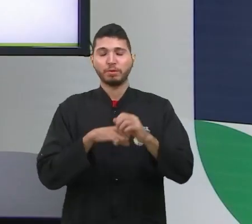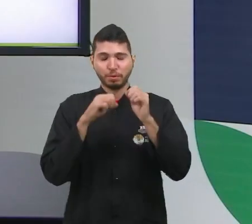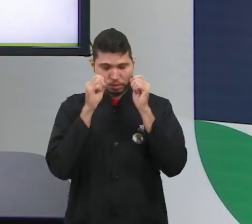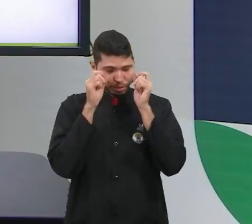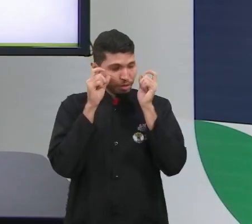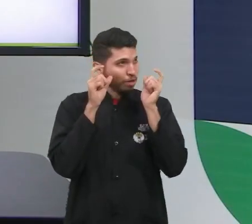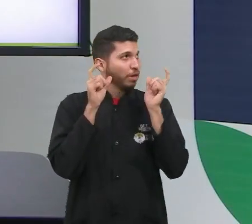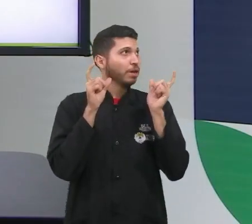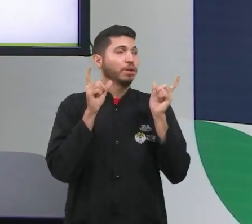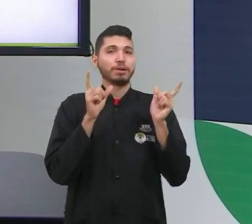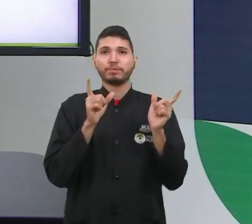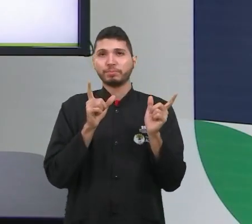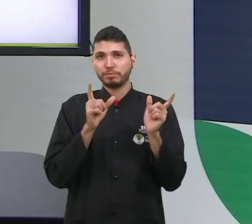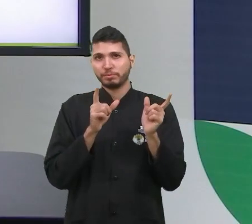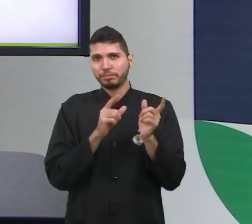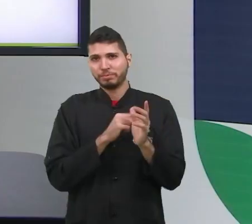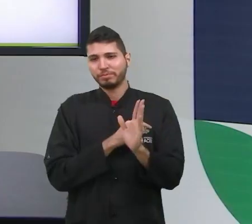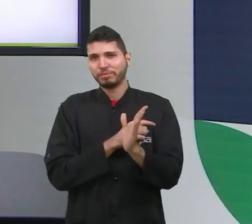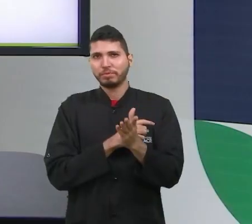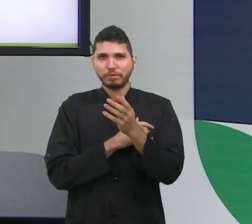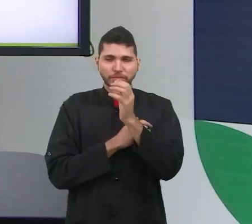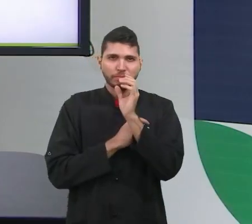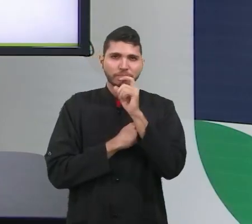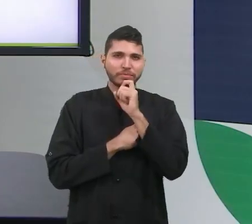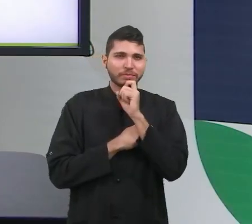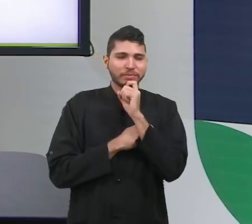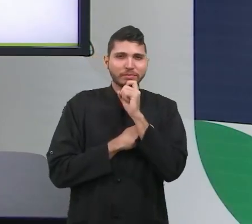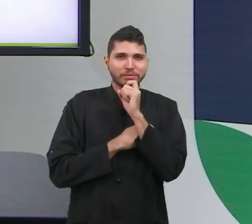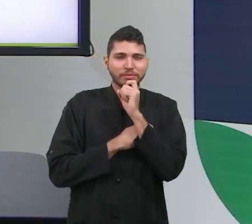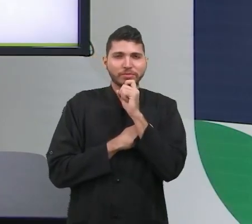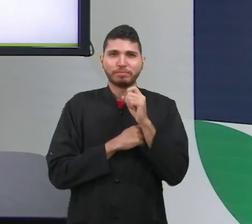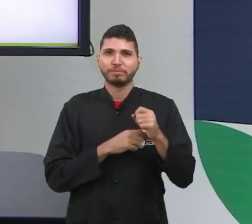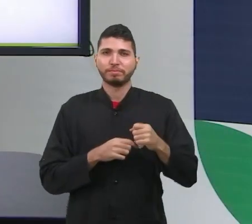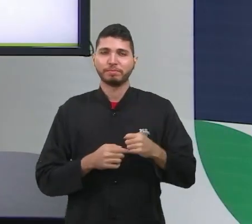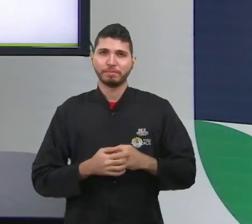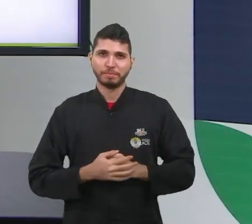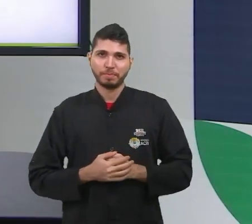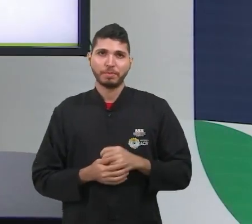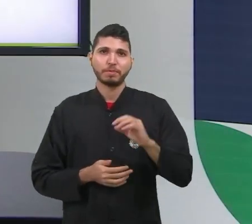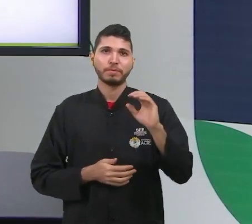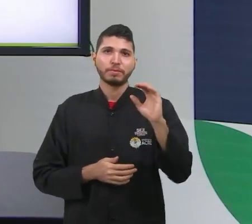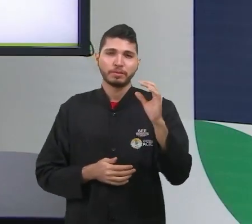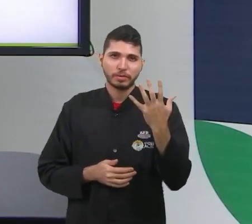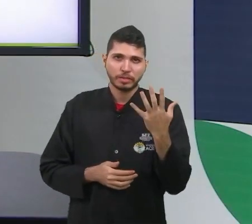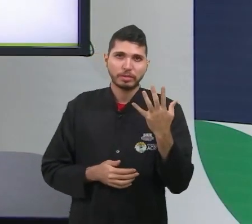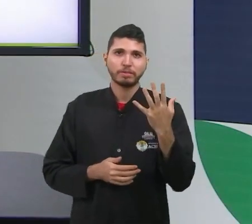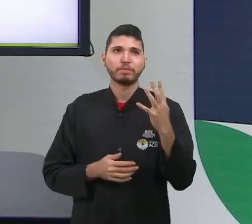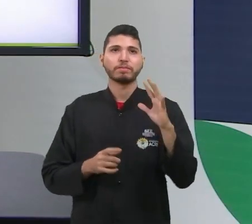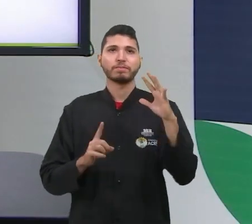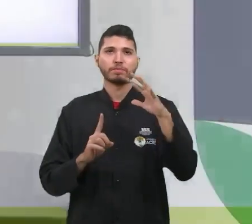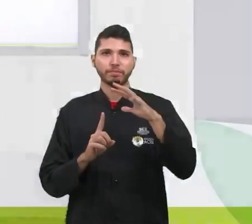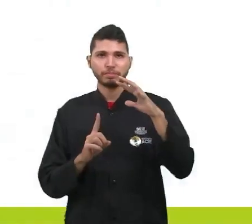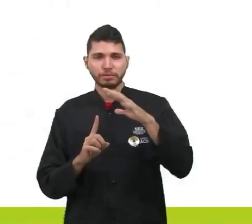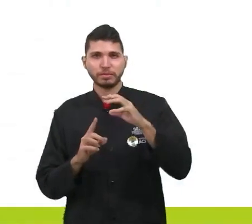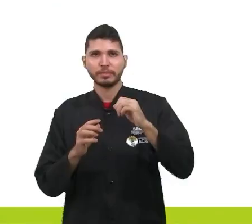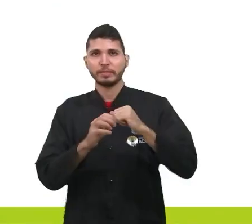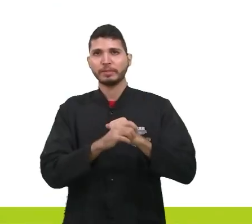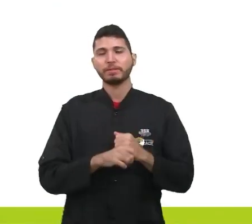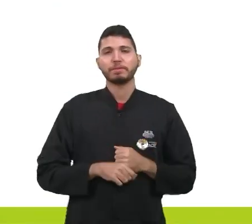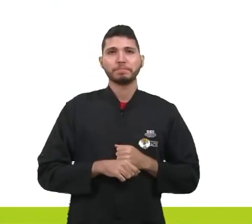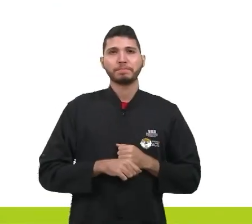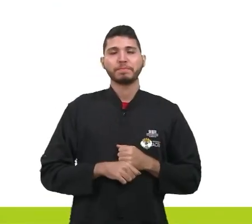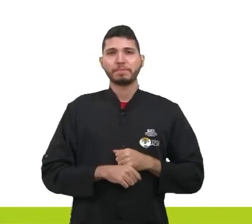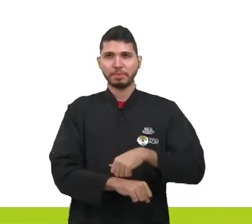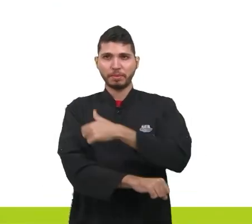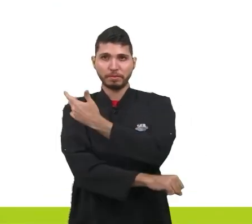friagem, ok? Fica a dica. Pessoal, o clima também pode ser influenciado e muito pela vegetação e eu trouxe um